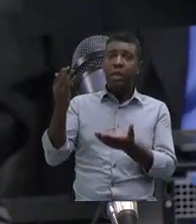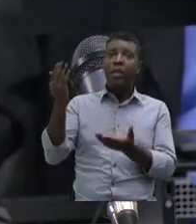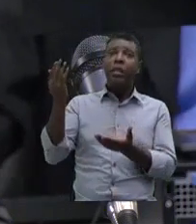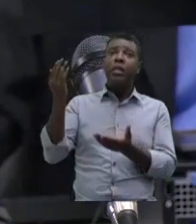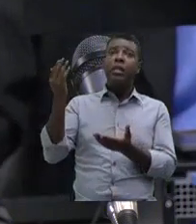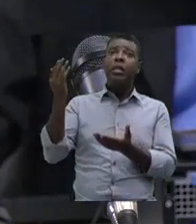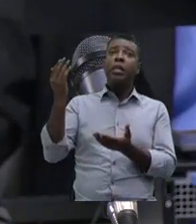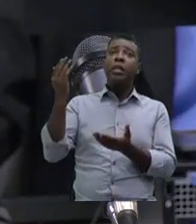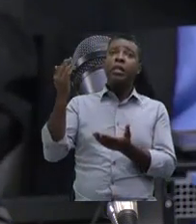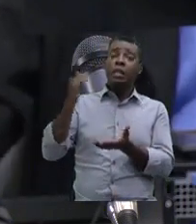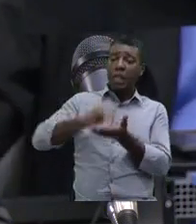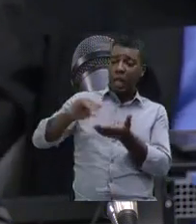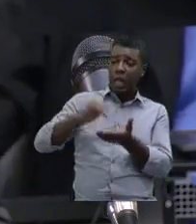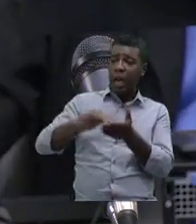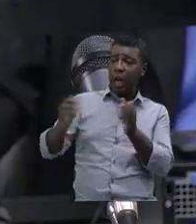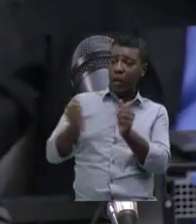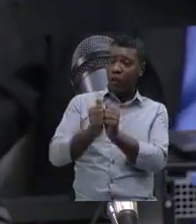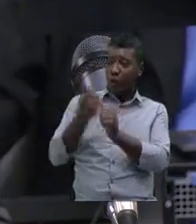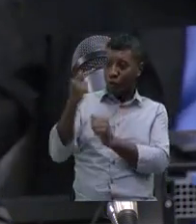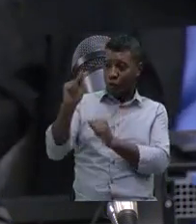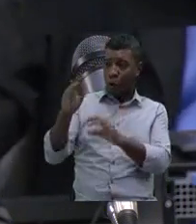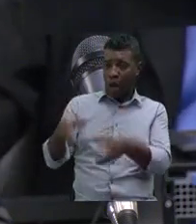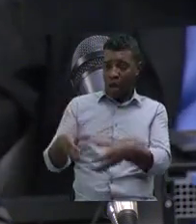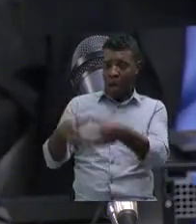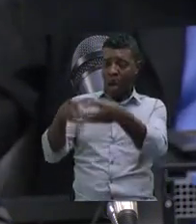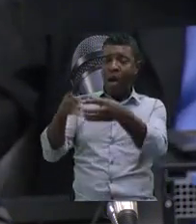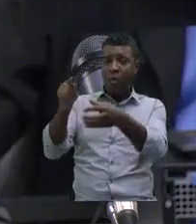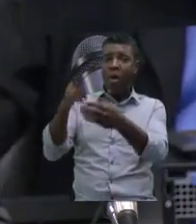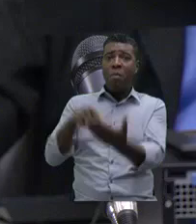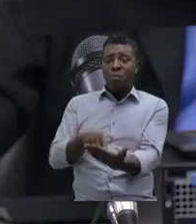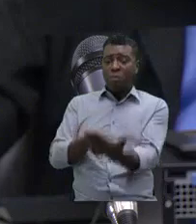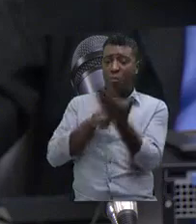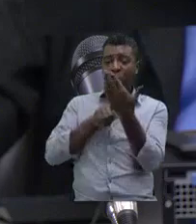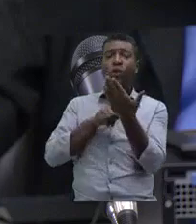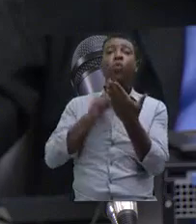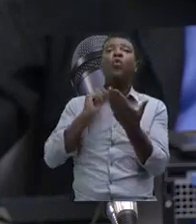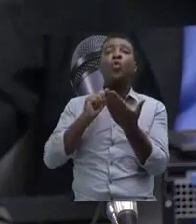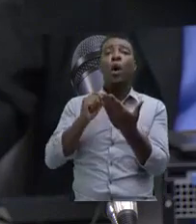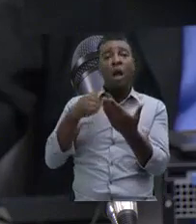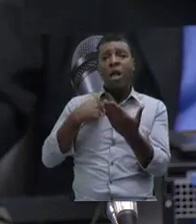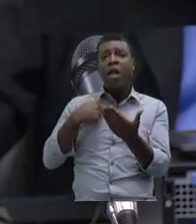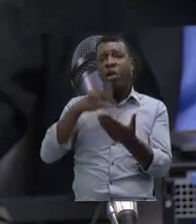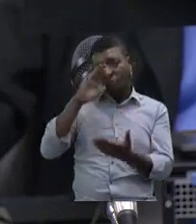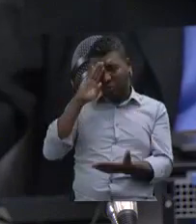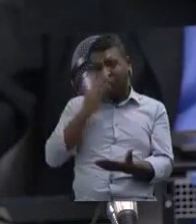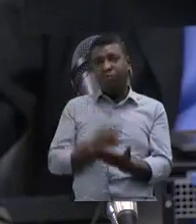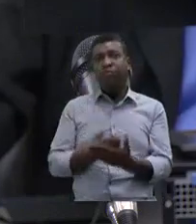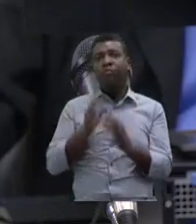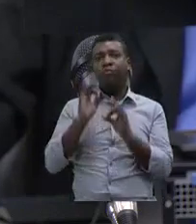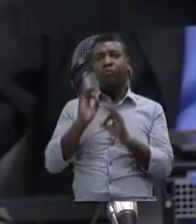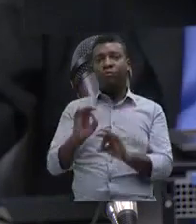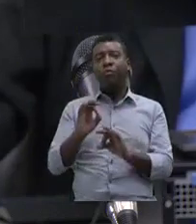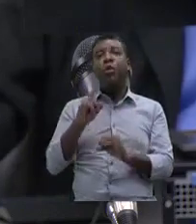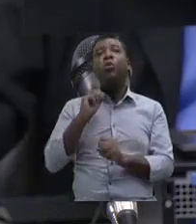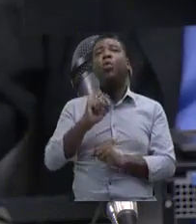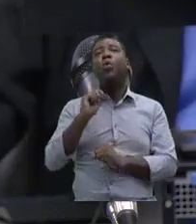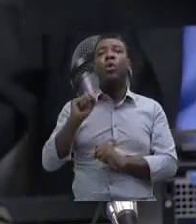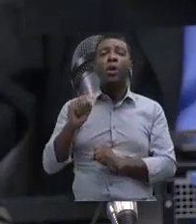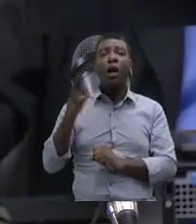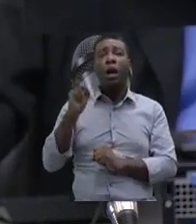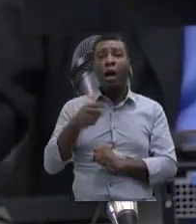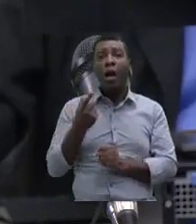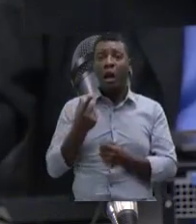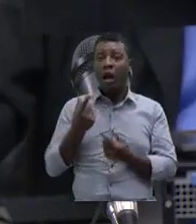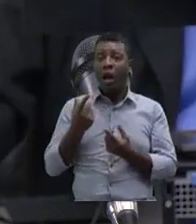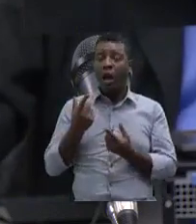sua equipe toda, tem me mostrado, e que eu sempre acreditei também nisto, é que muito mais do que os recursos financeiros